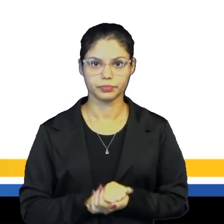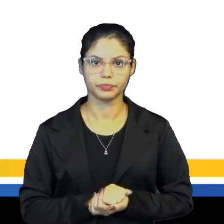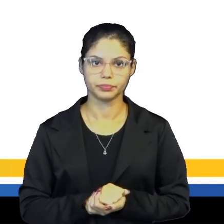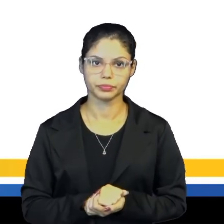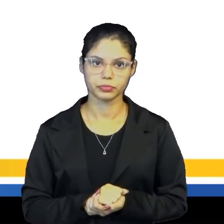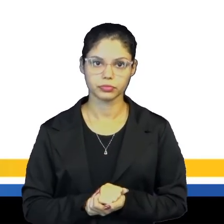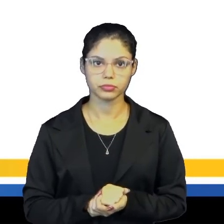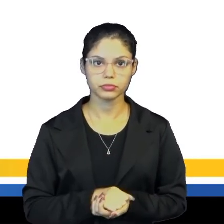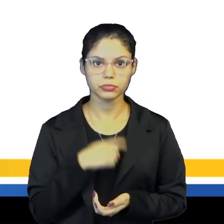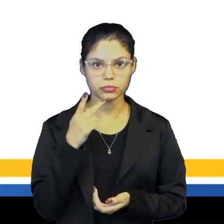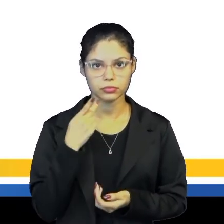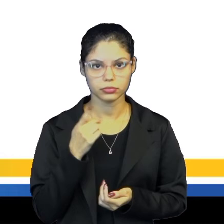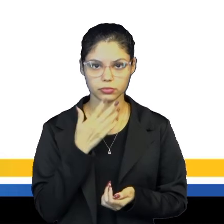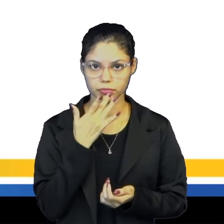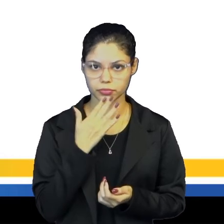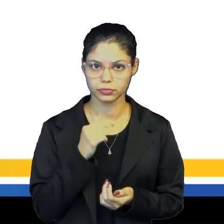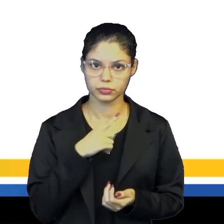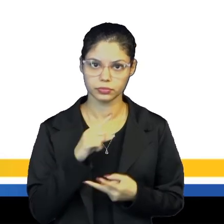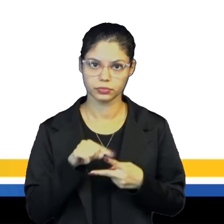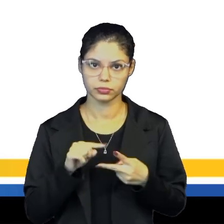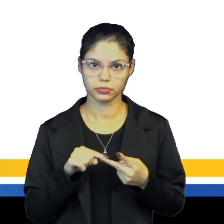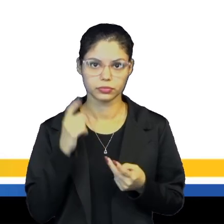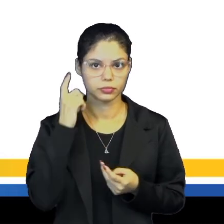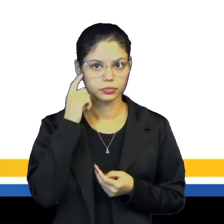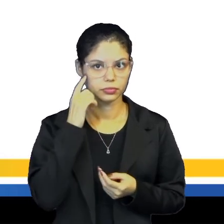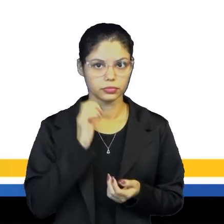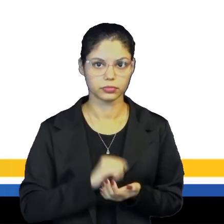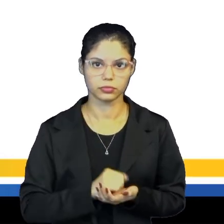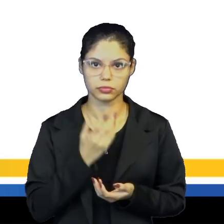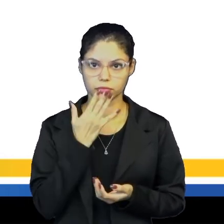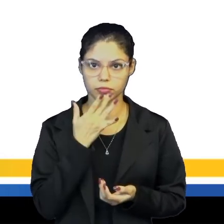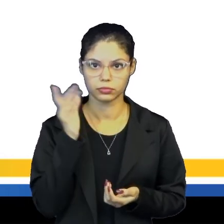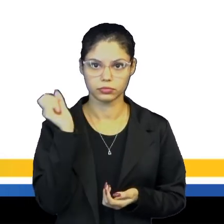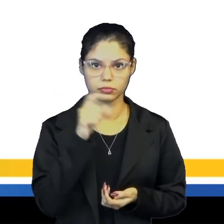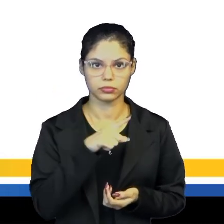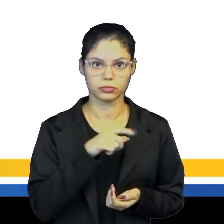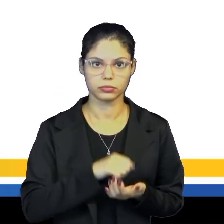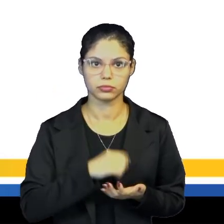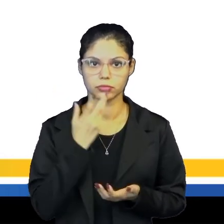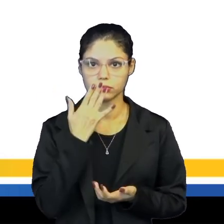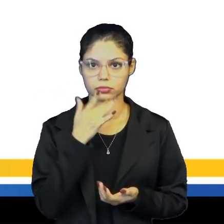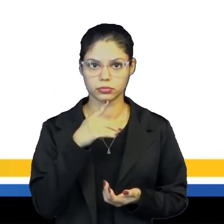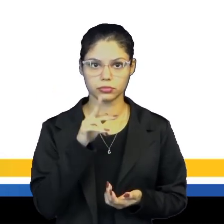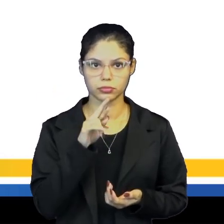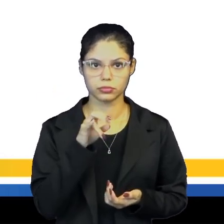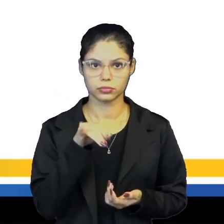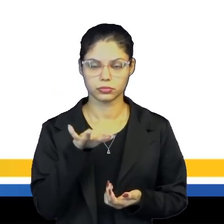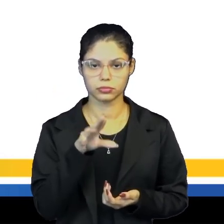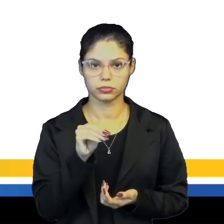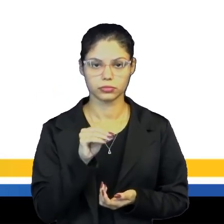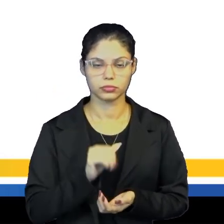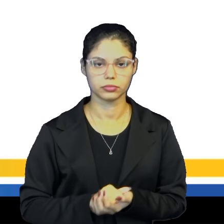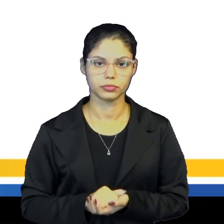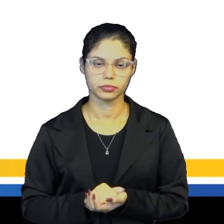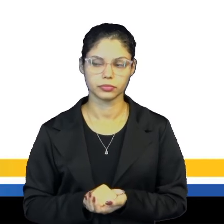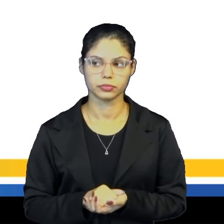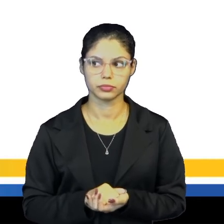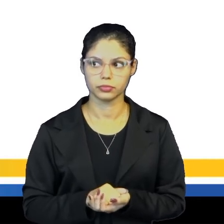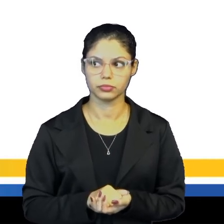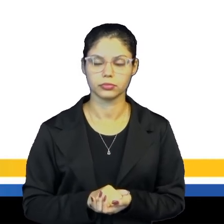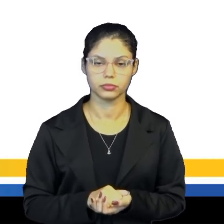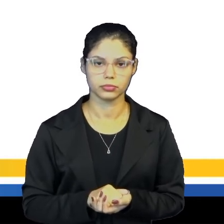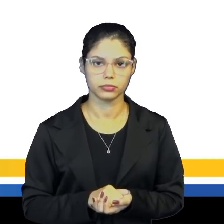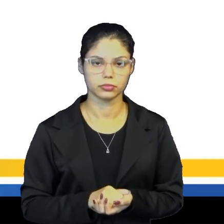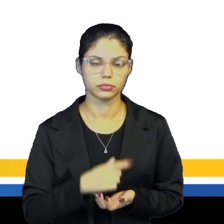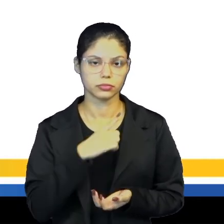material. Ao falarmos de cores, temos duas linhas de pensamento distintas, a cor luz e a cor pigmento,